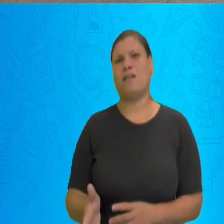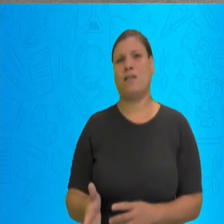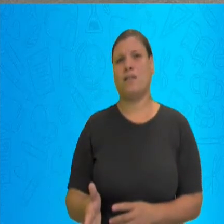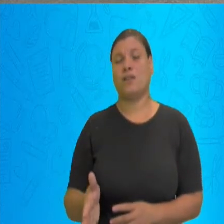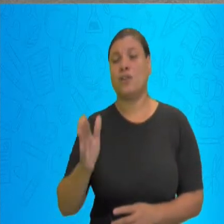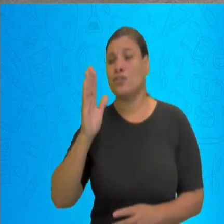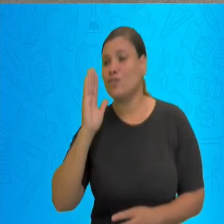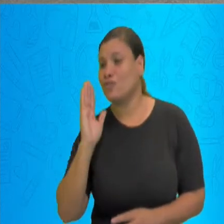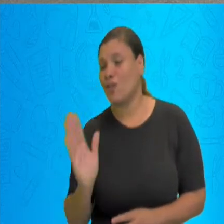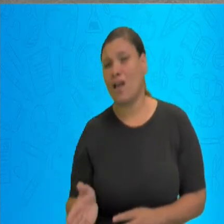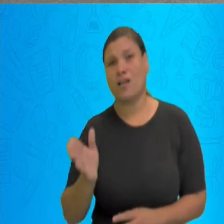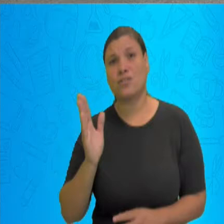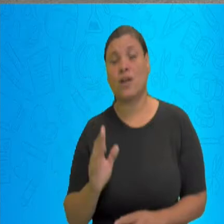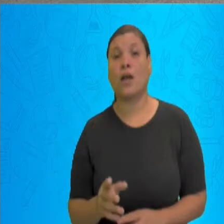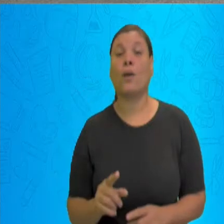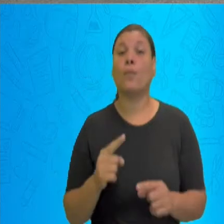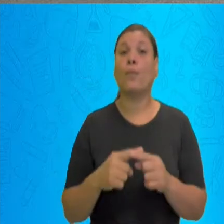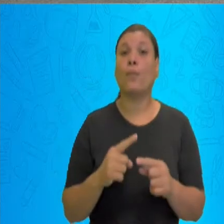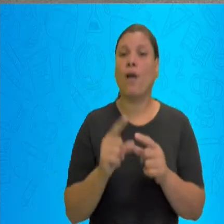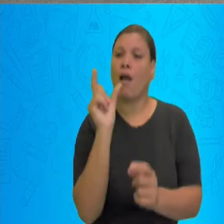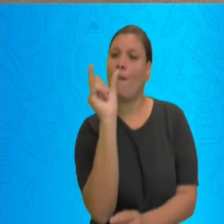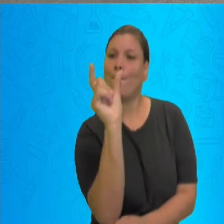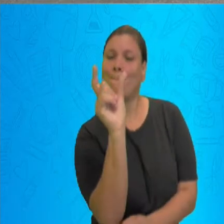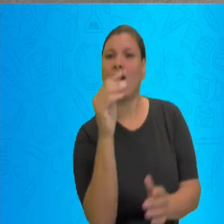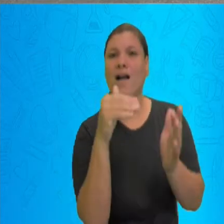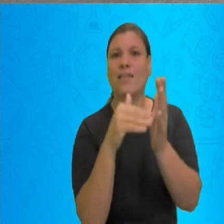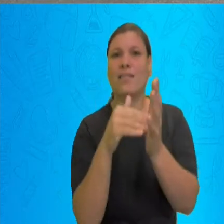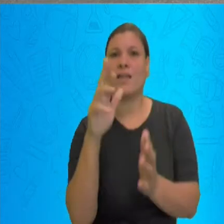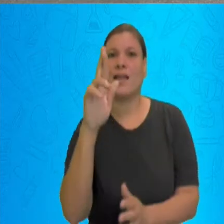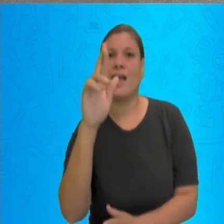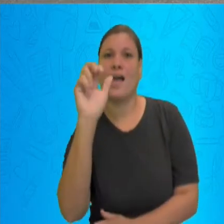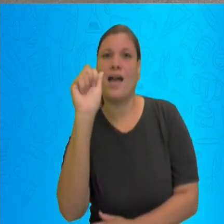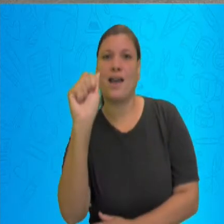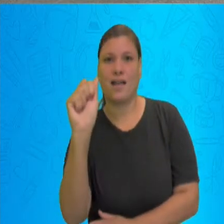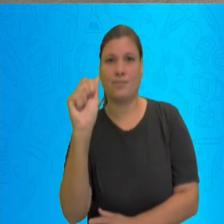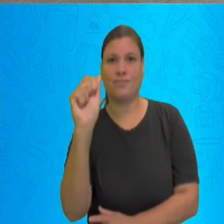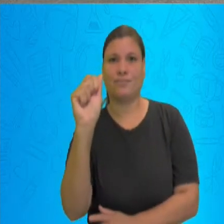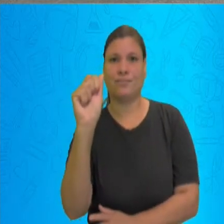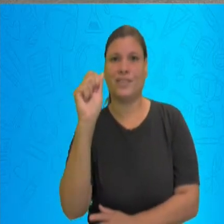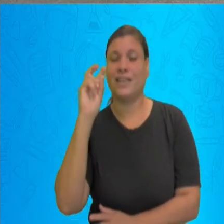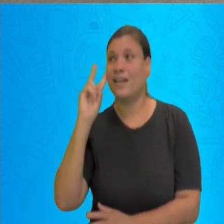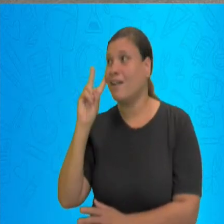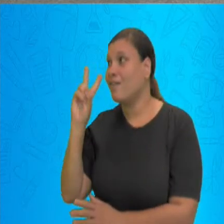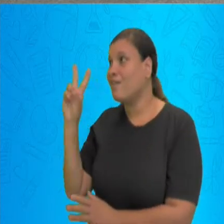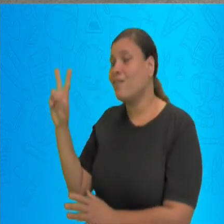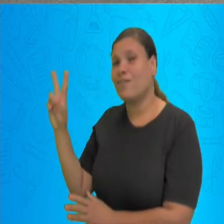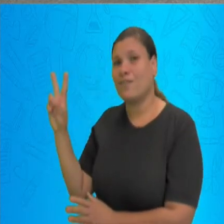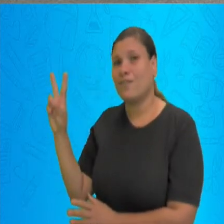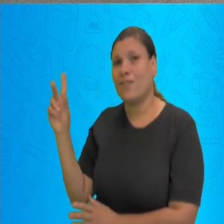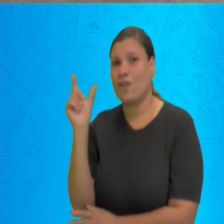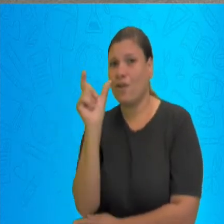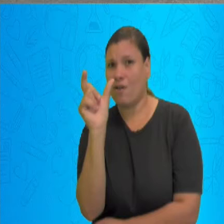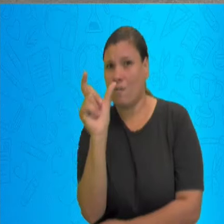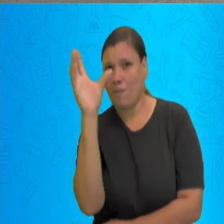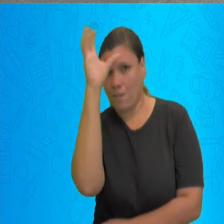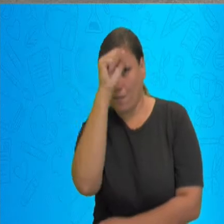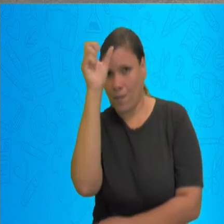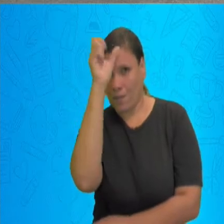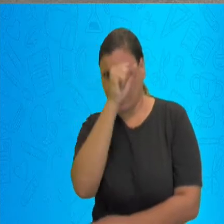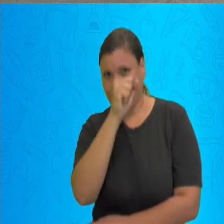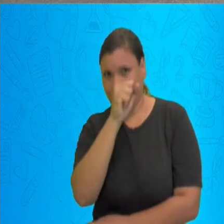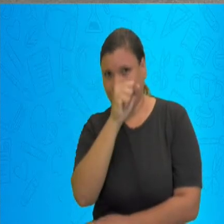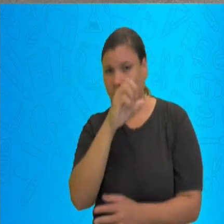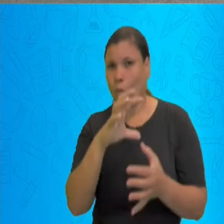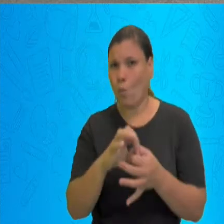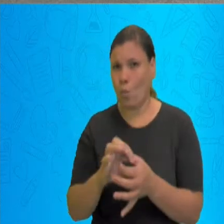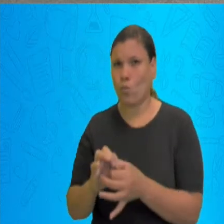uma formalidade. E geralmente, na linguagem oral, informal, usamos a